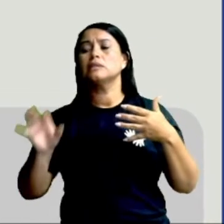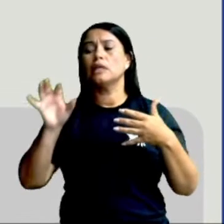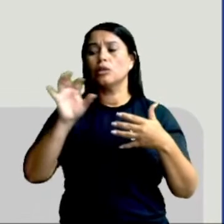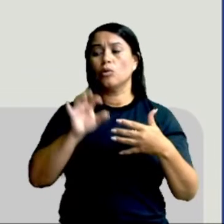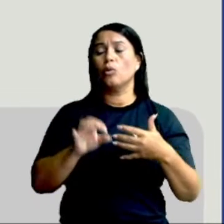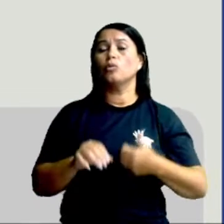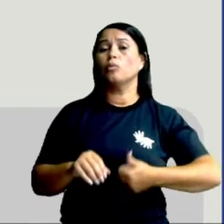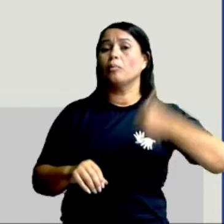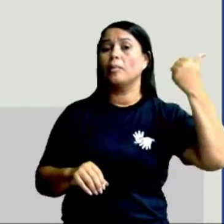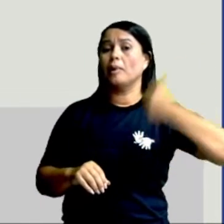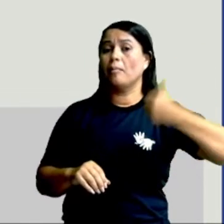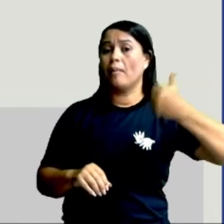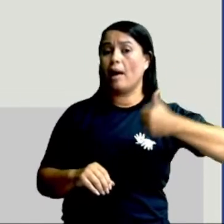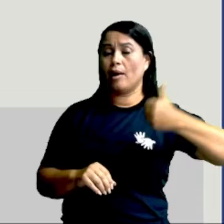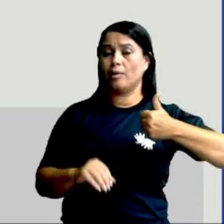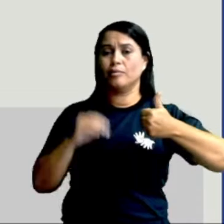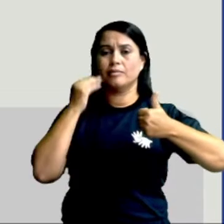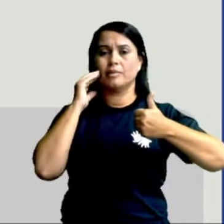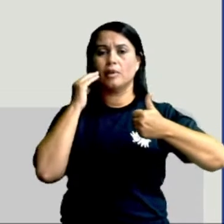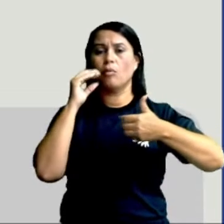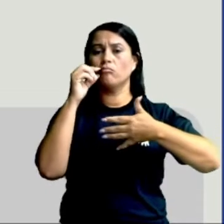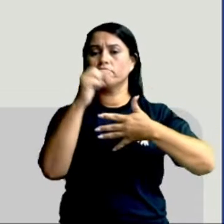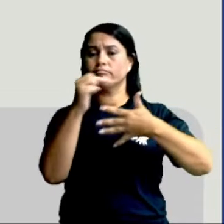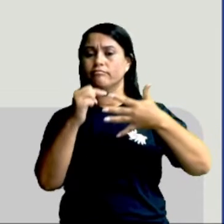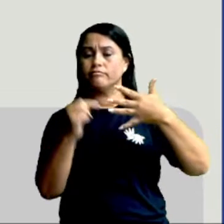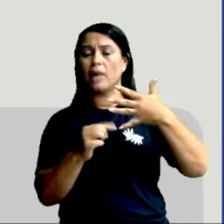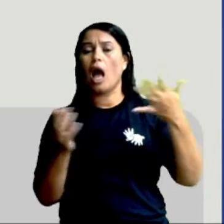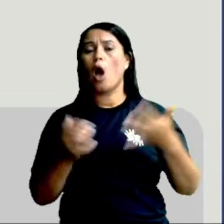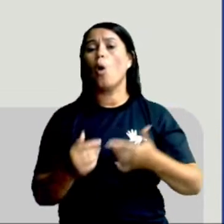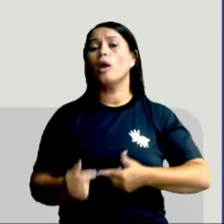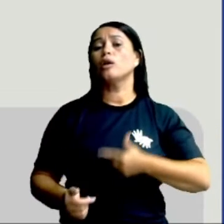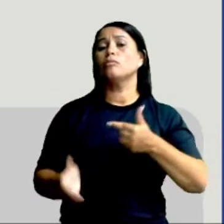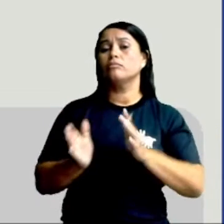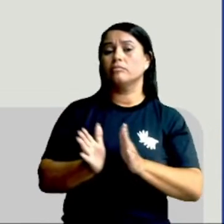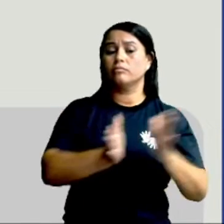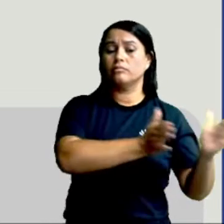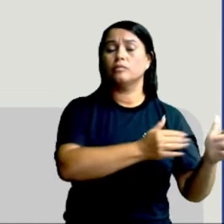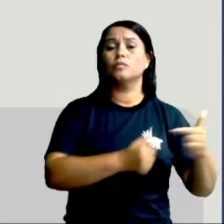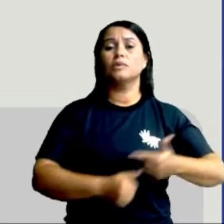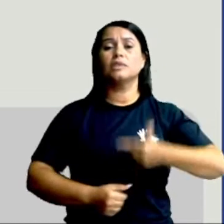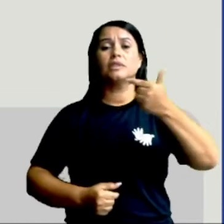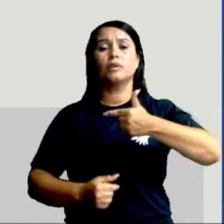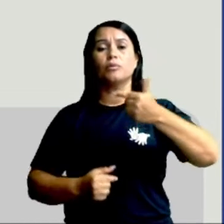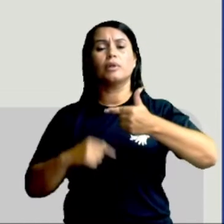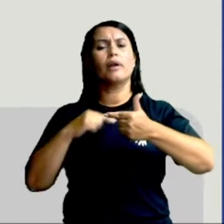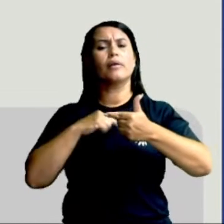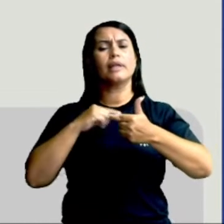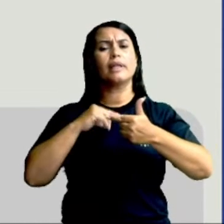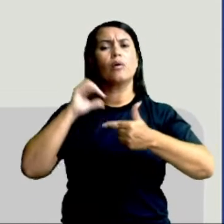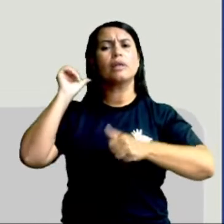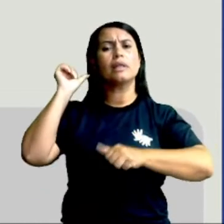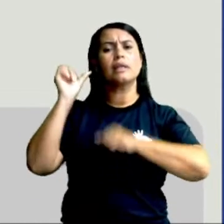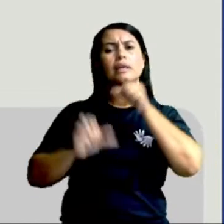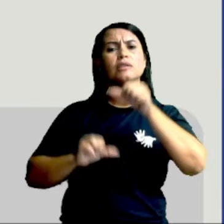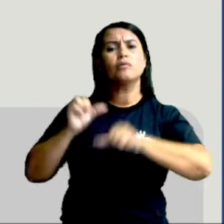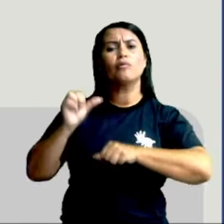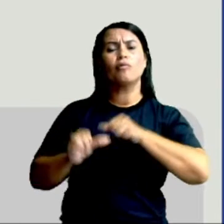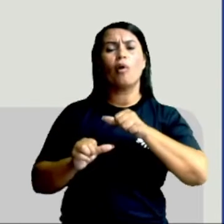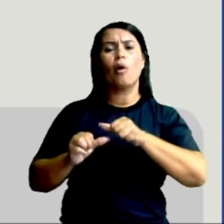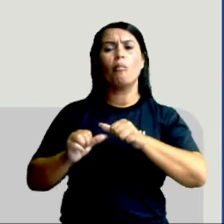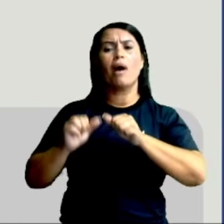questão do setor primário, tá? Da economia. Agora no setor secundário, tá? Que é o setor que transforma